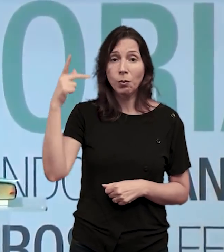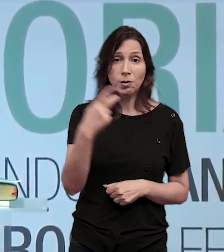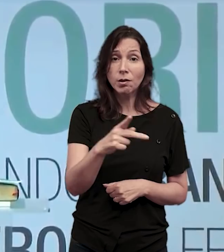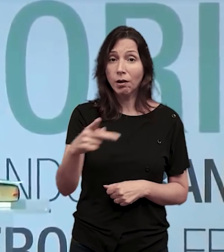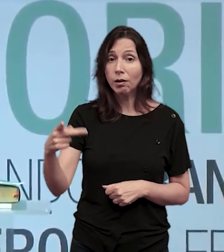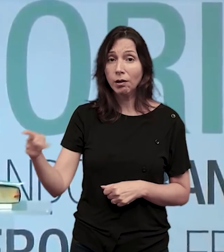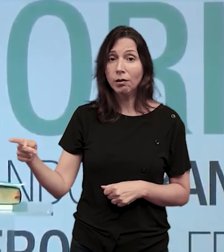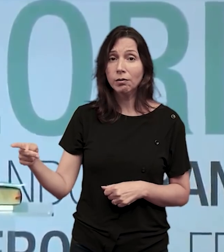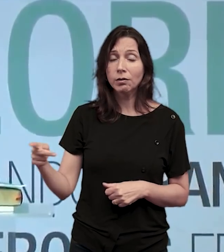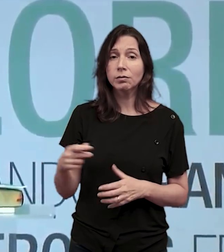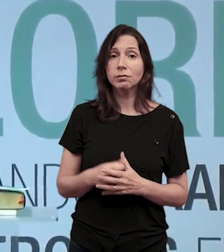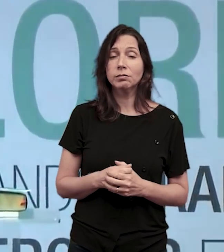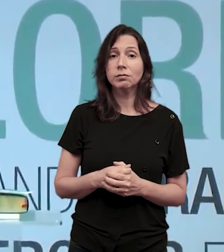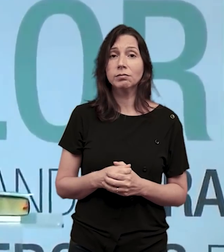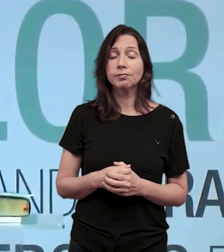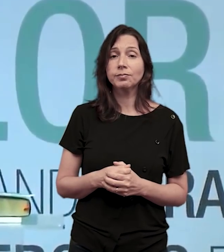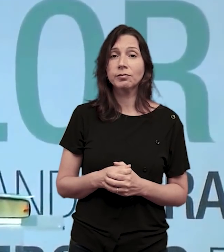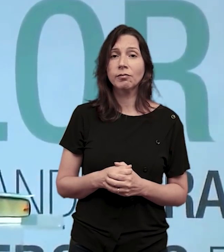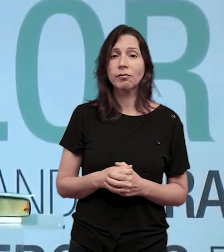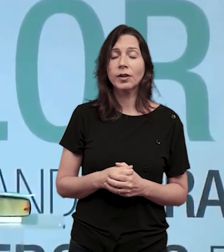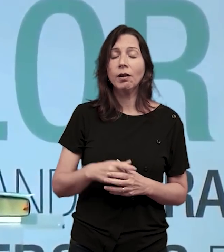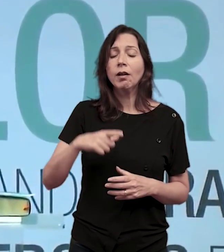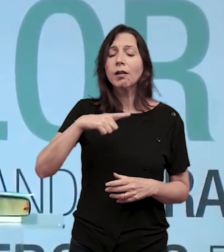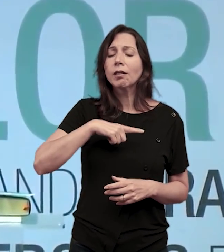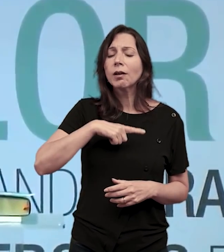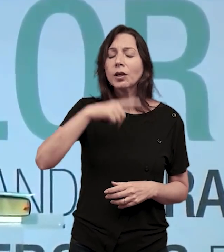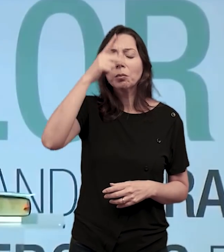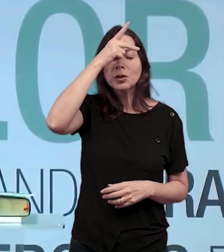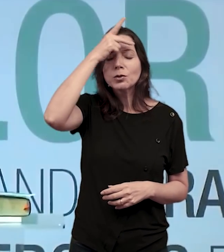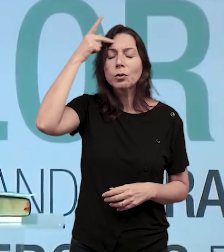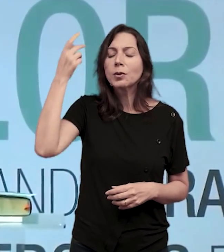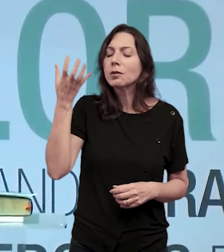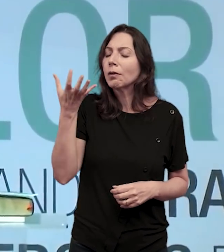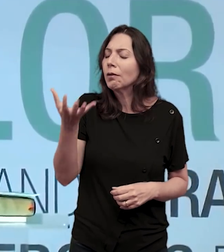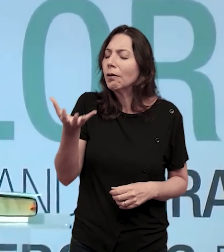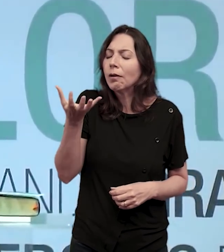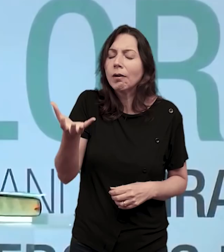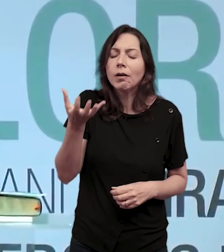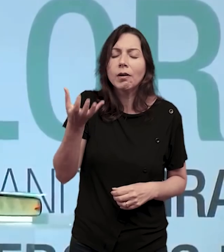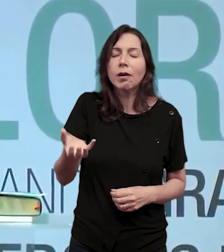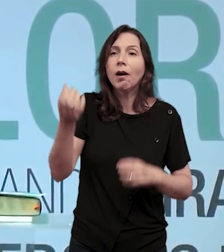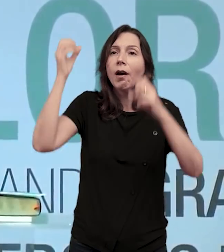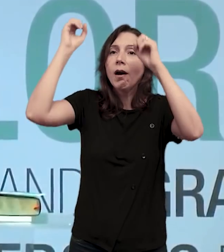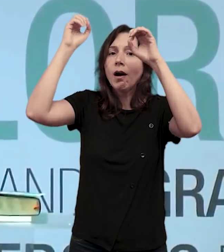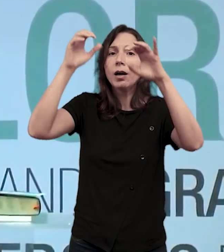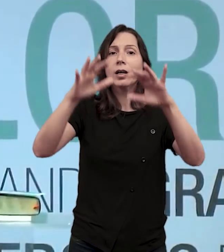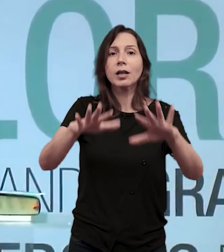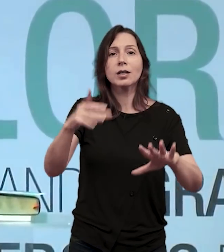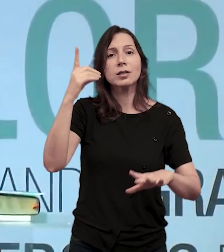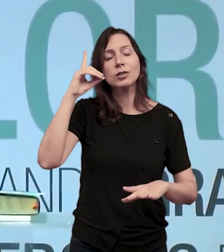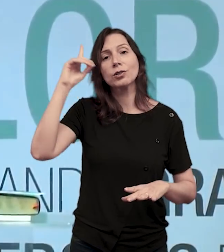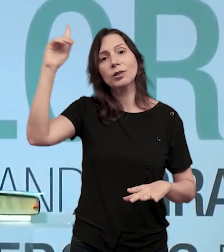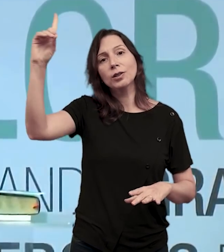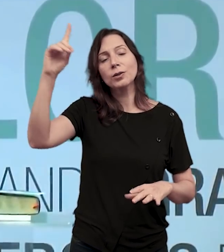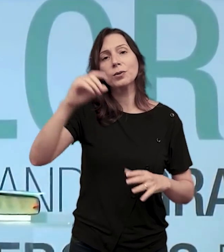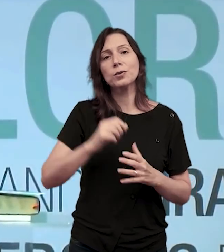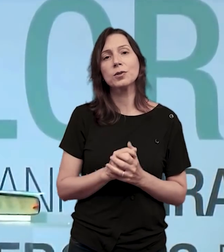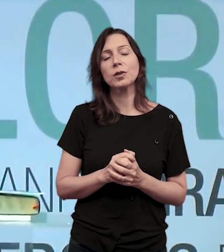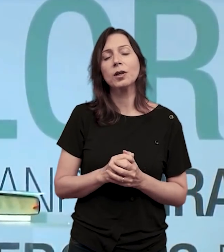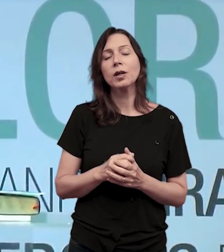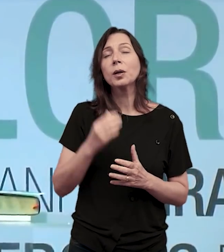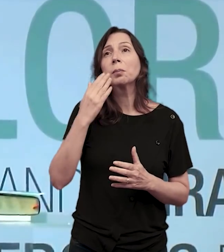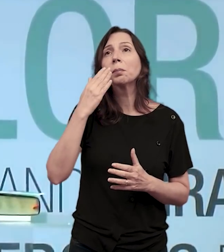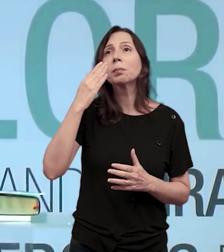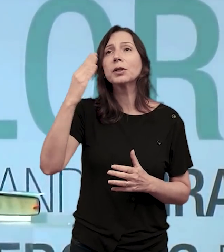Tem gente aqui hoje querendo a graça de Deus para dizer o seguinte: ó Senhor, eu estou fraco, mas se Tu me fortaleceres na minha fraqueza, eu